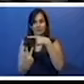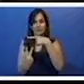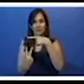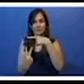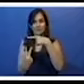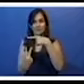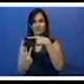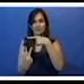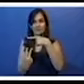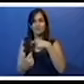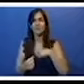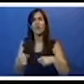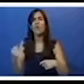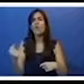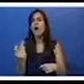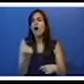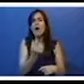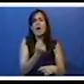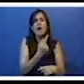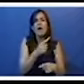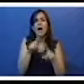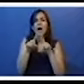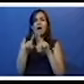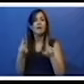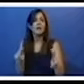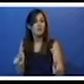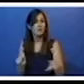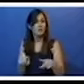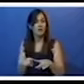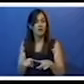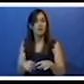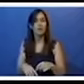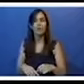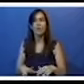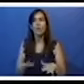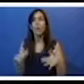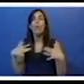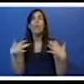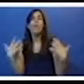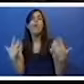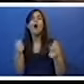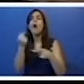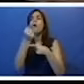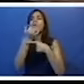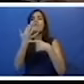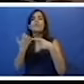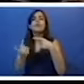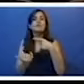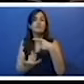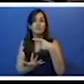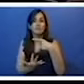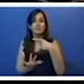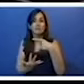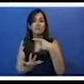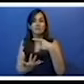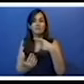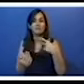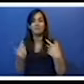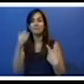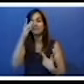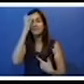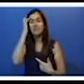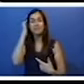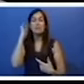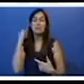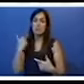losango cada triângulo corresponde a qual fração do losango ou é